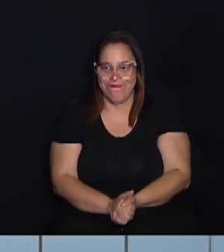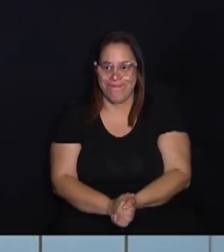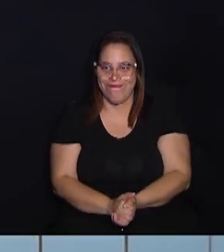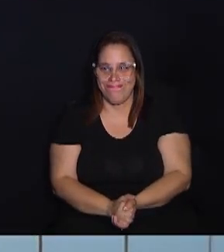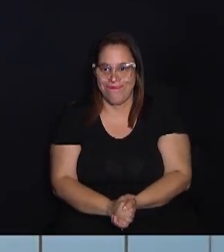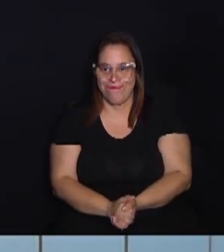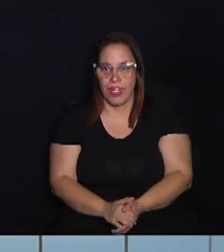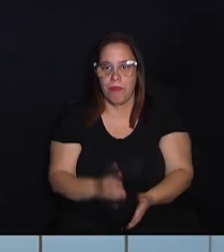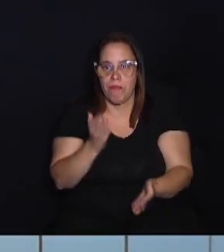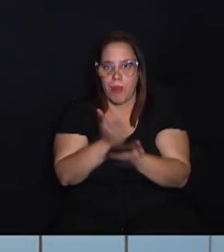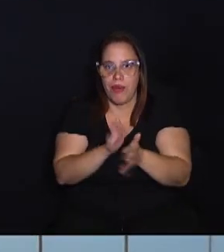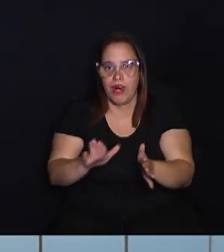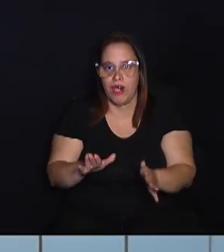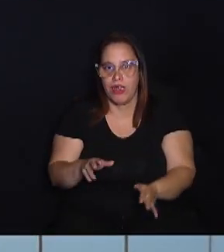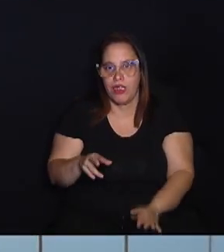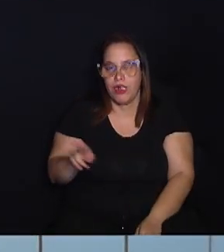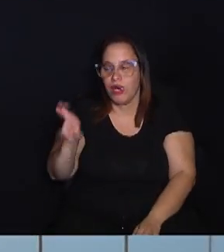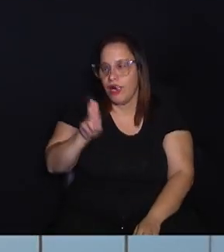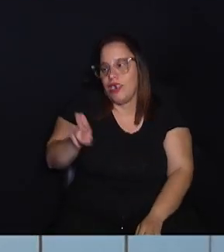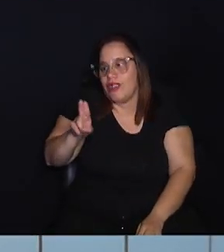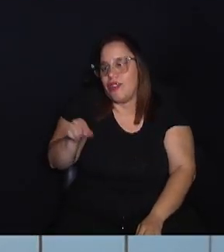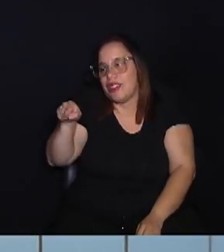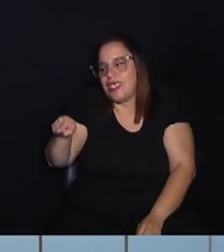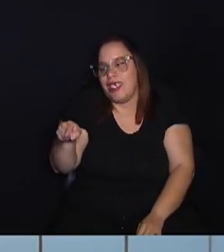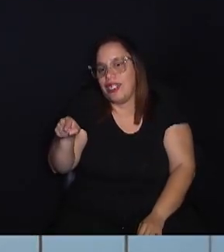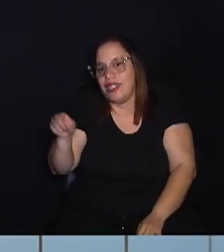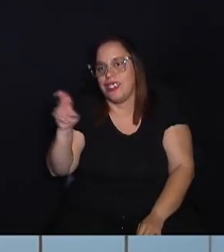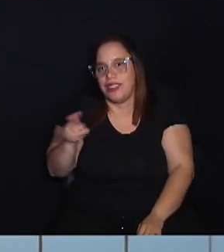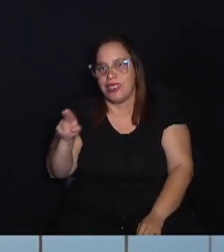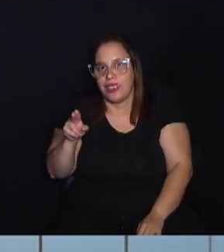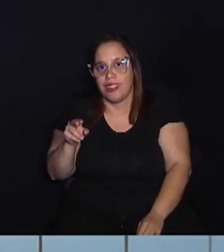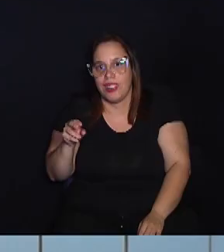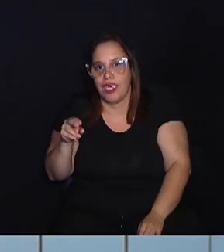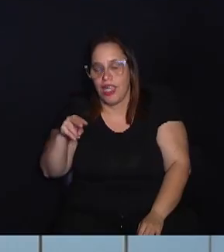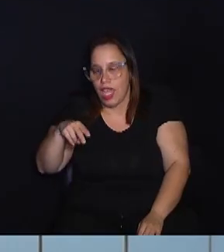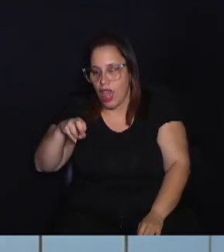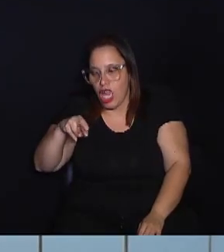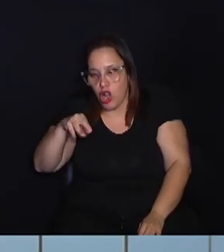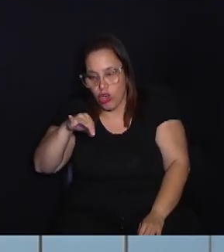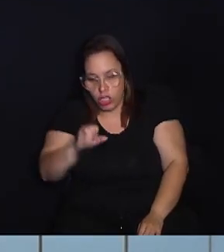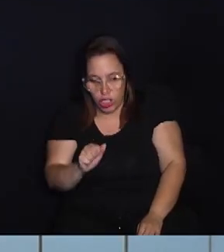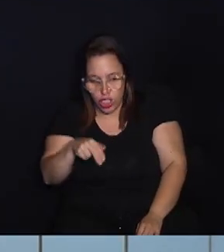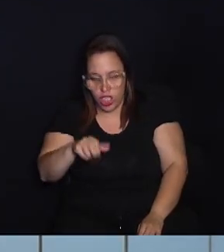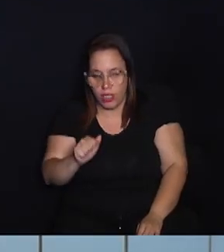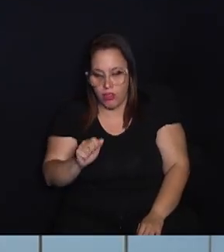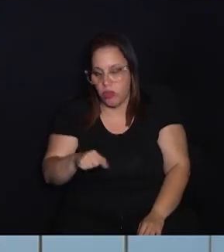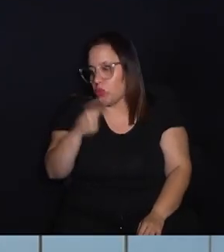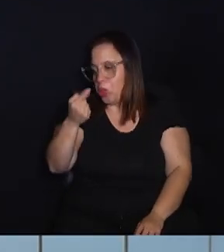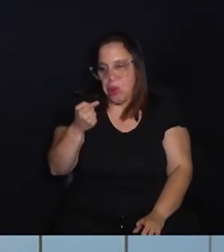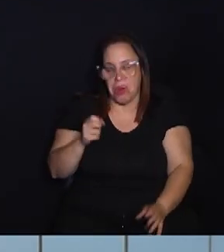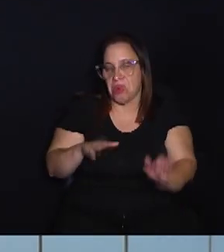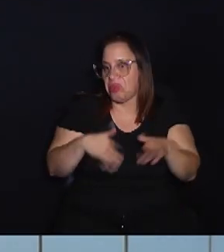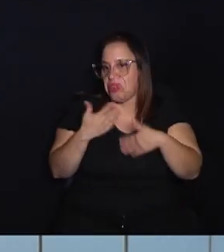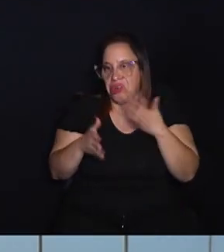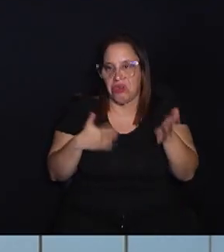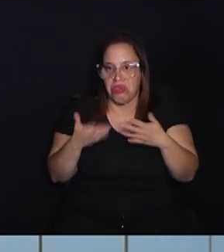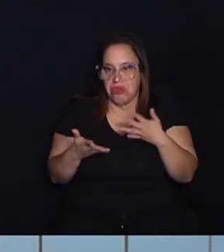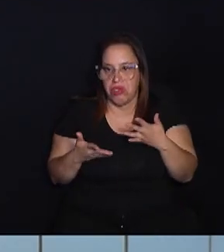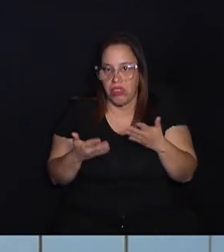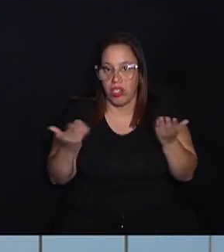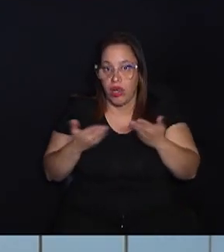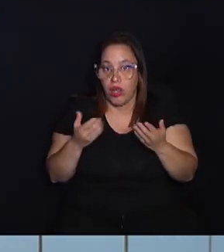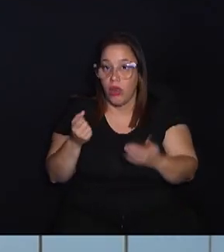para parar de fumar, você vai usar esse, e contém nicotina, ou pode conter outras substâncias, né? Agora,